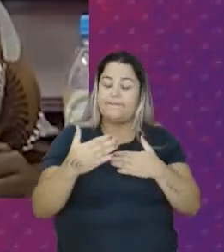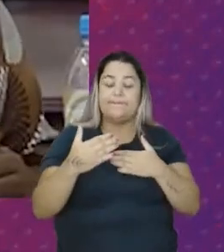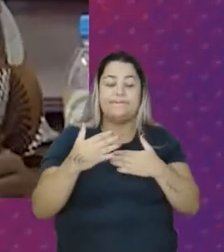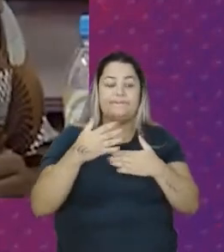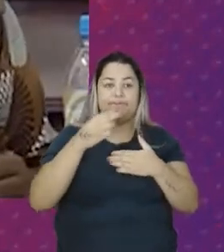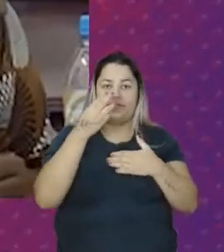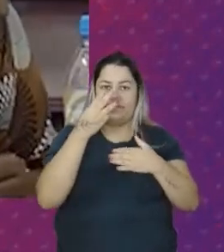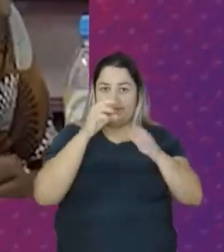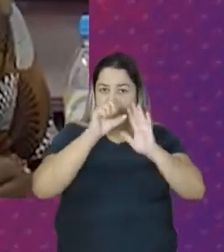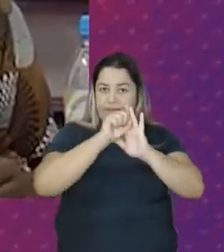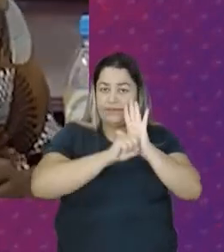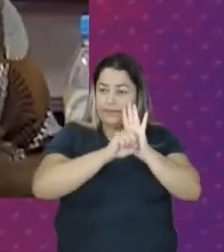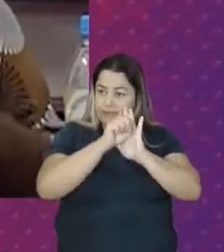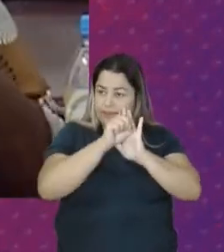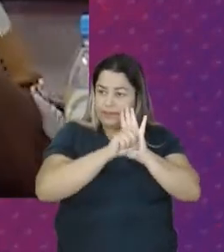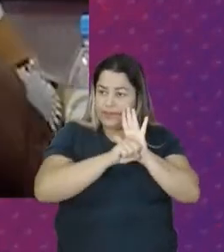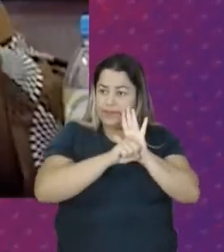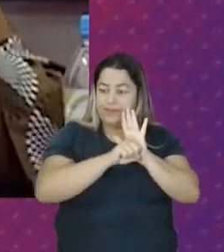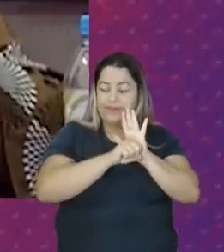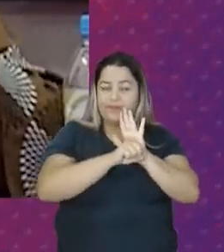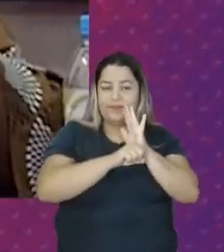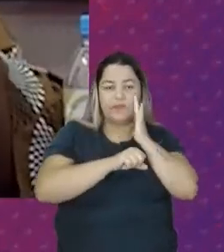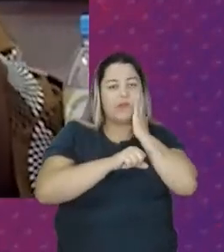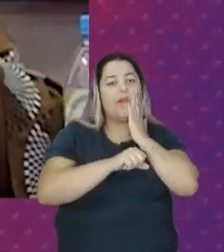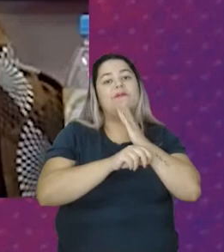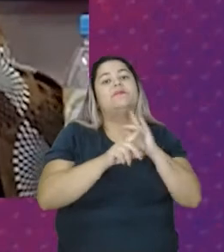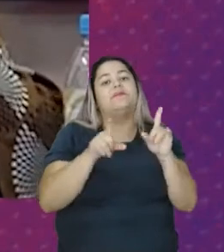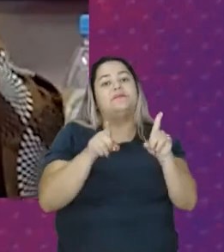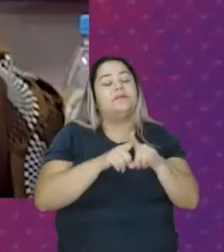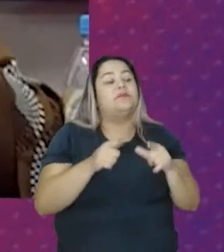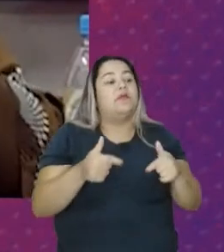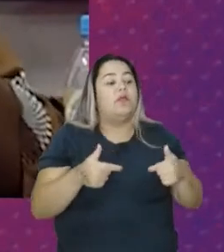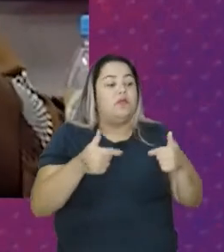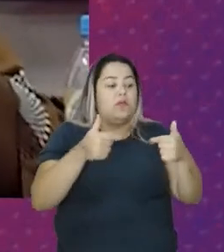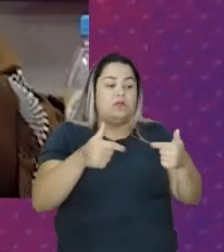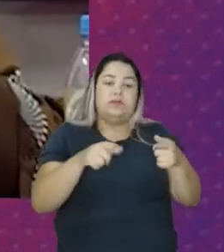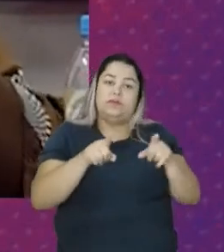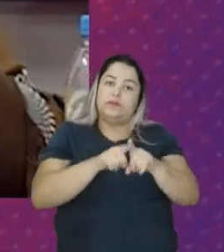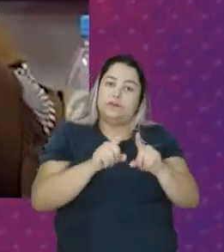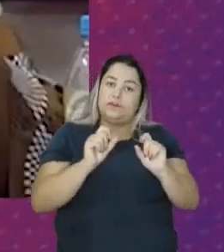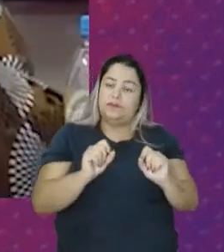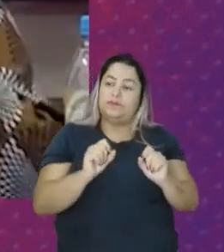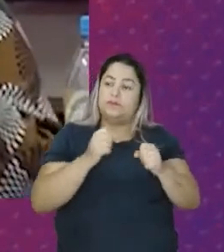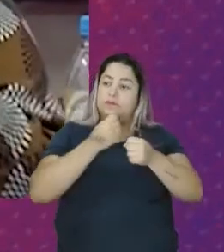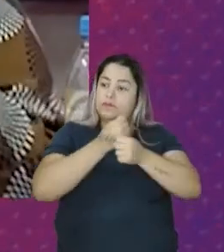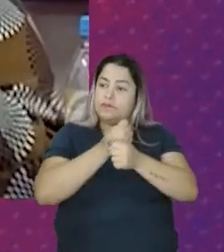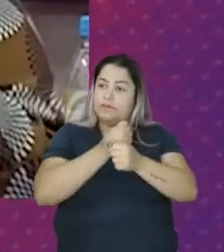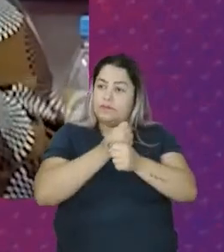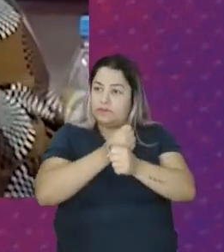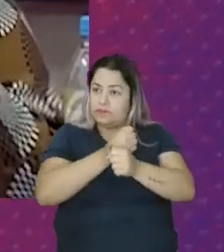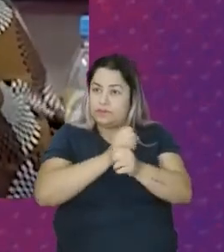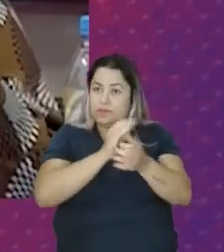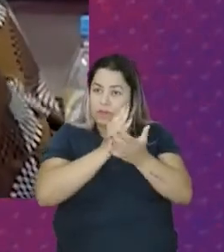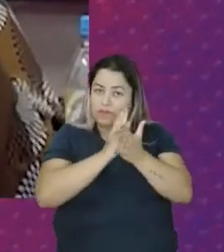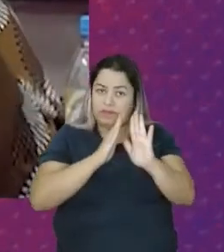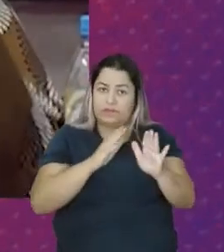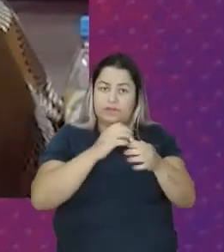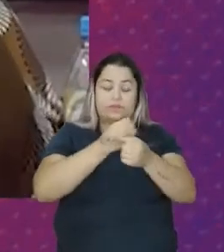de 3 séculos e que, na luta pela abolição da escravatura,